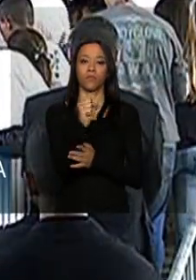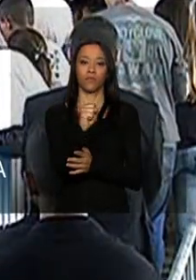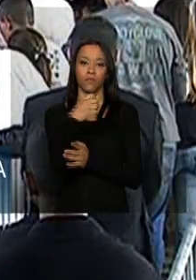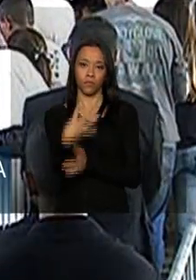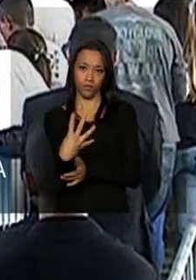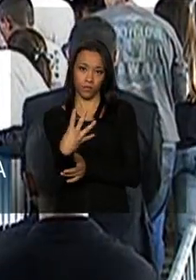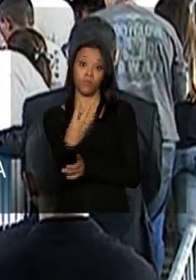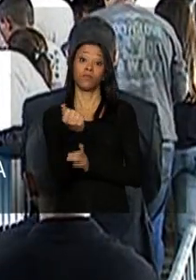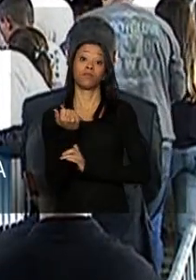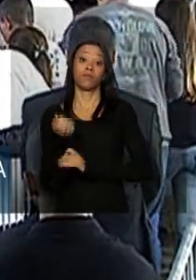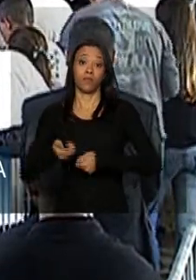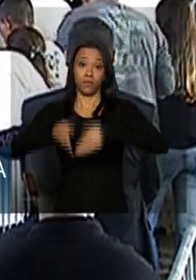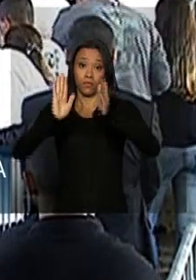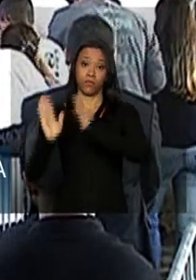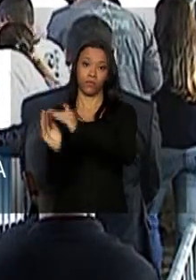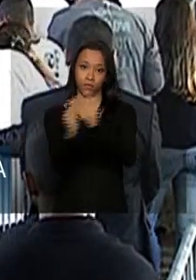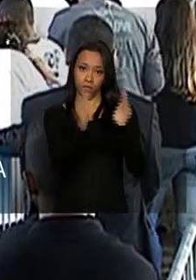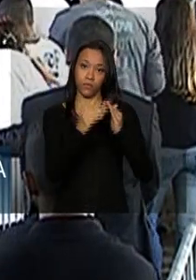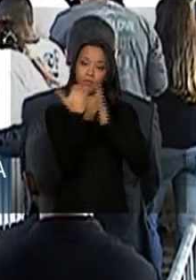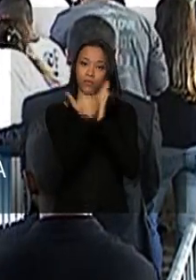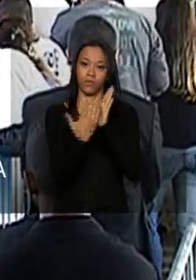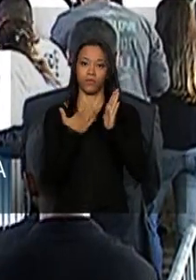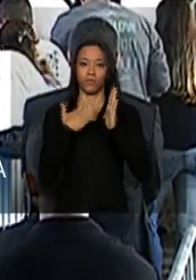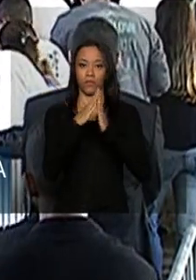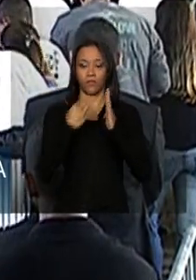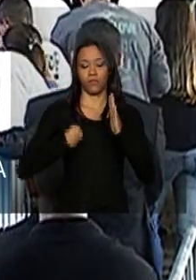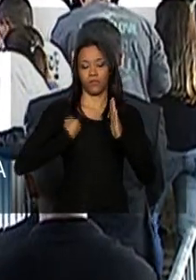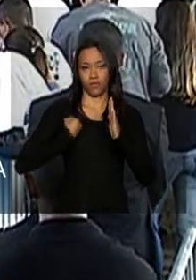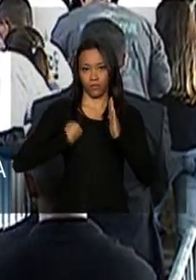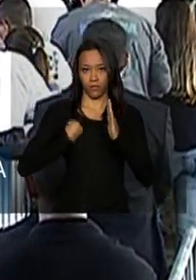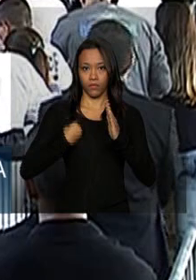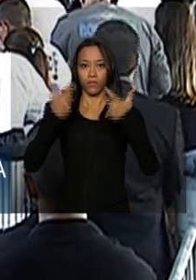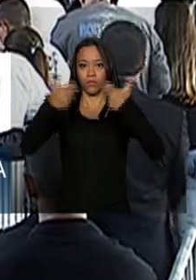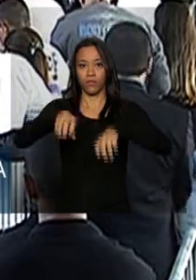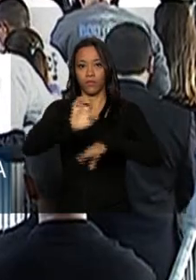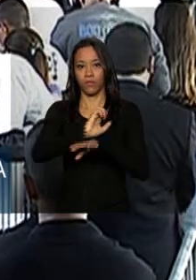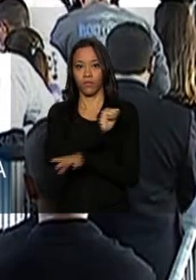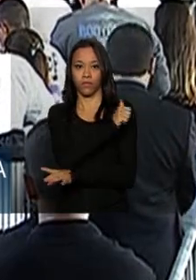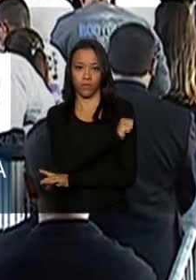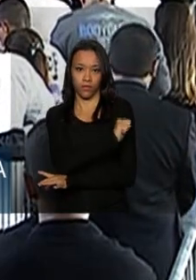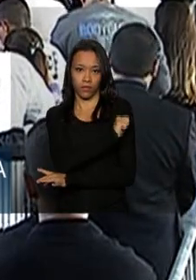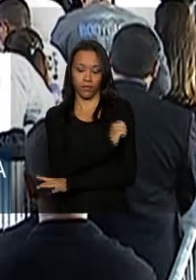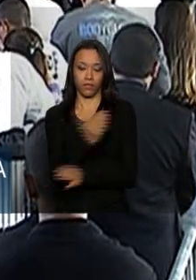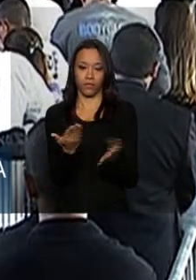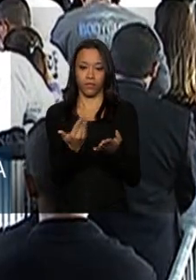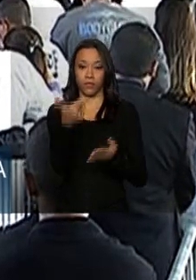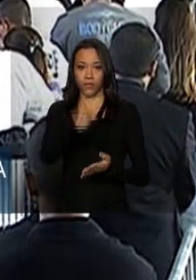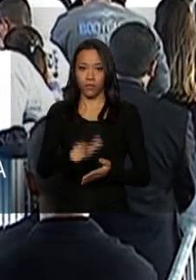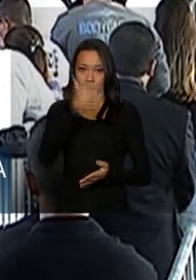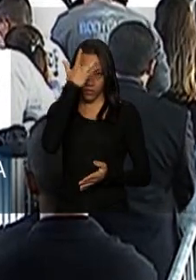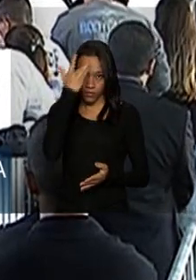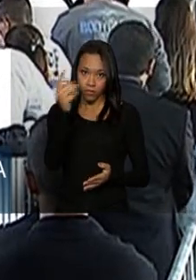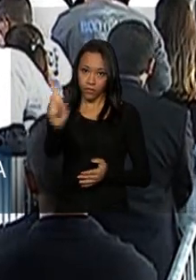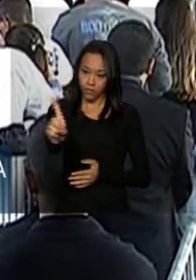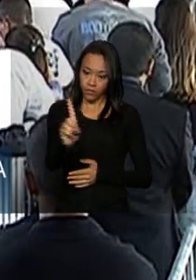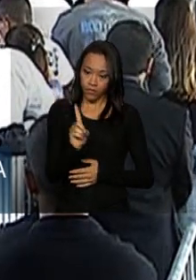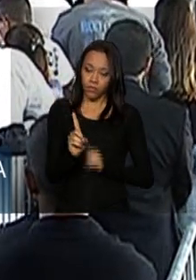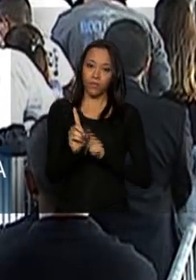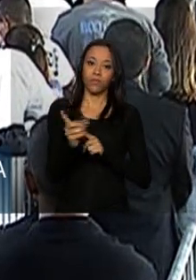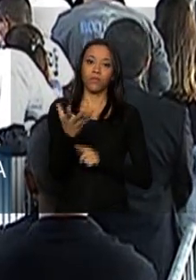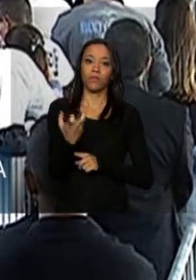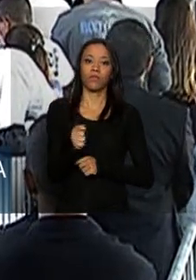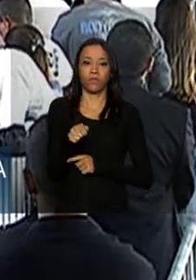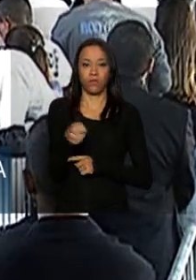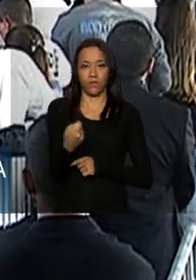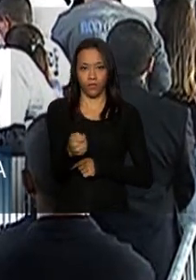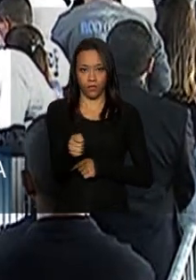1.484 unidades habitacionais do programa Minha Casa Minha Vida no Rio de Janeiro. A senhora Nunes Werneck Parada e Família, para receber